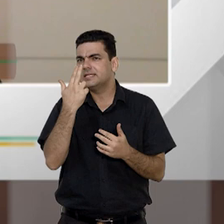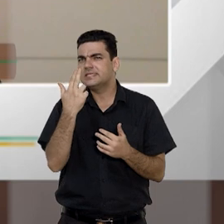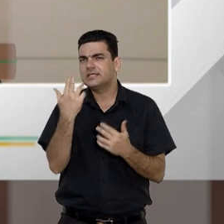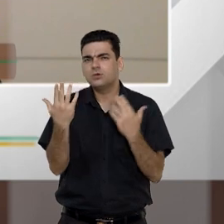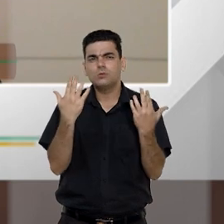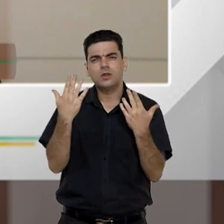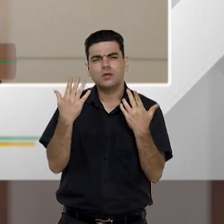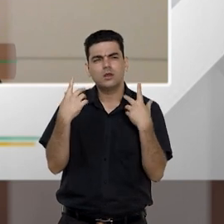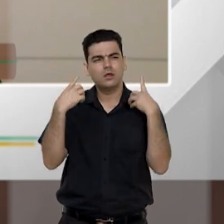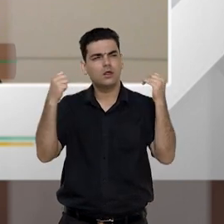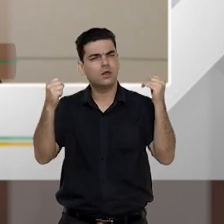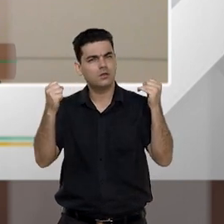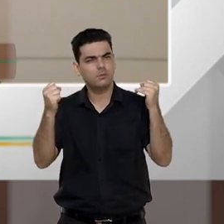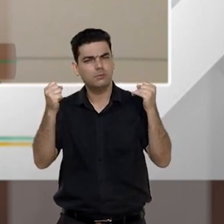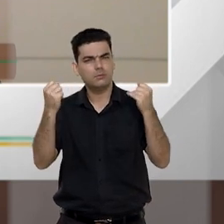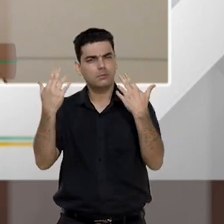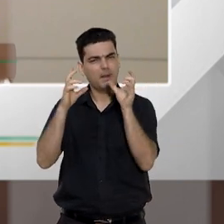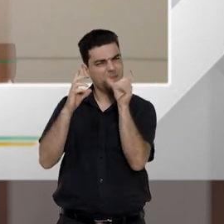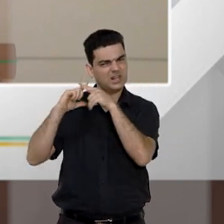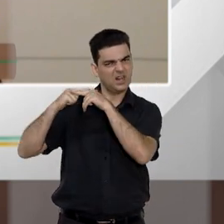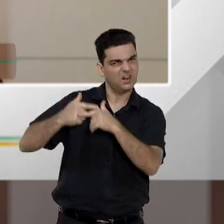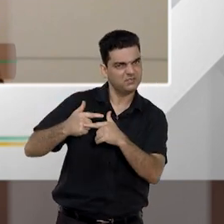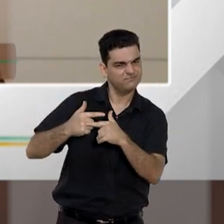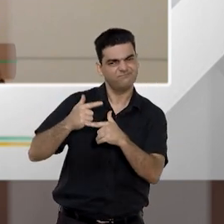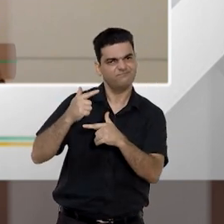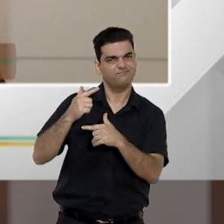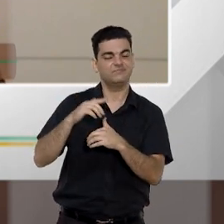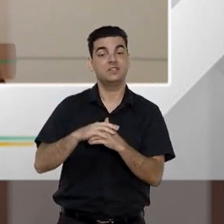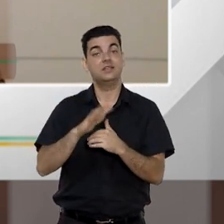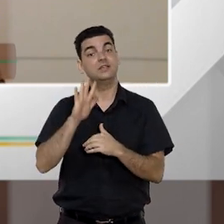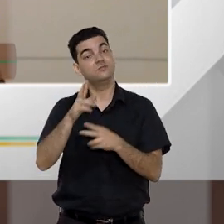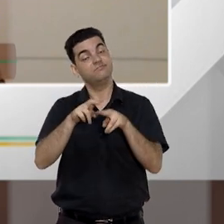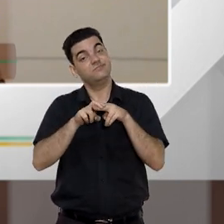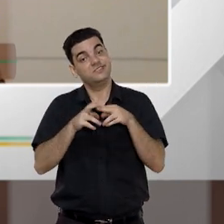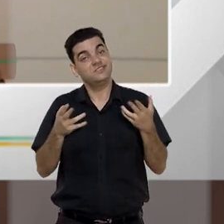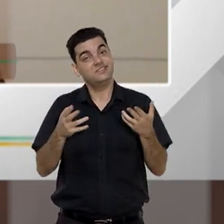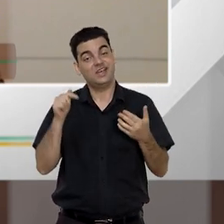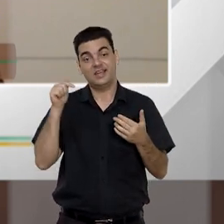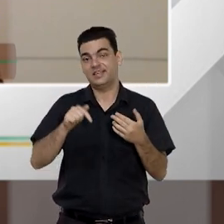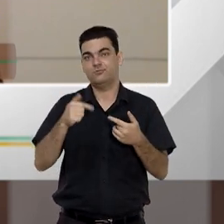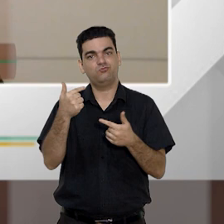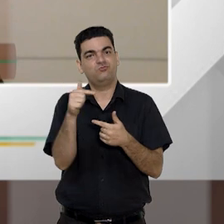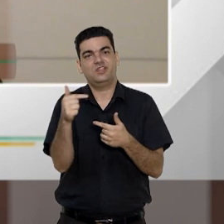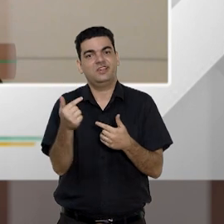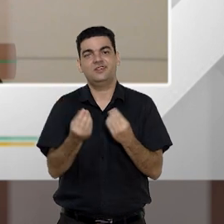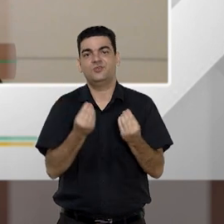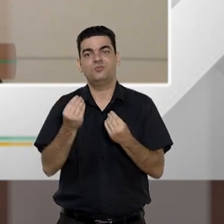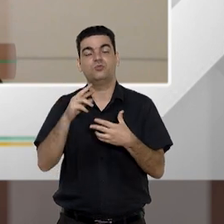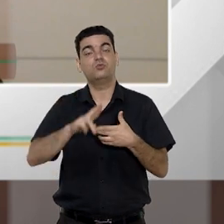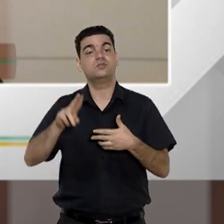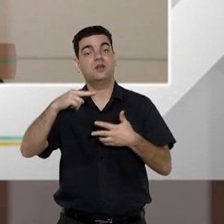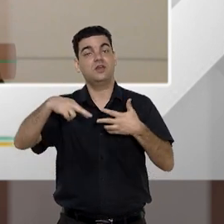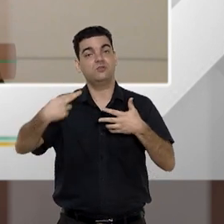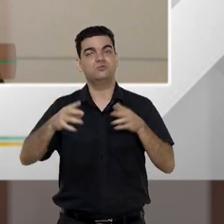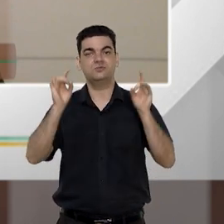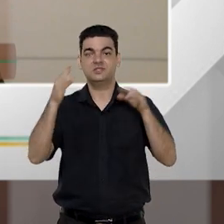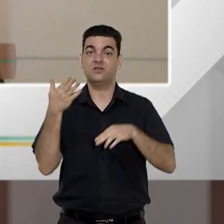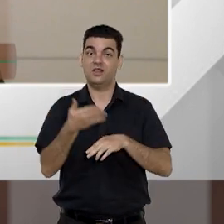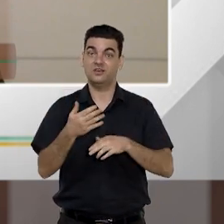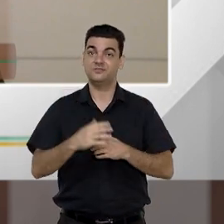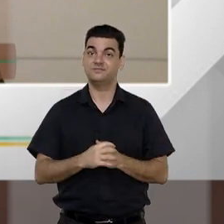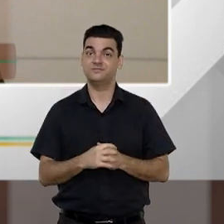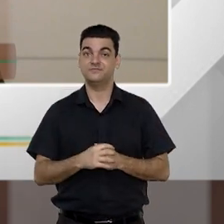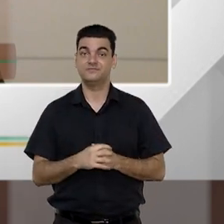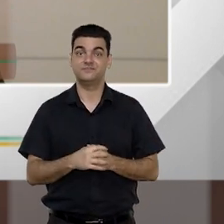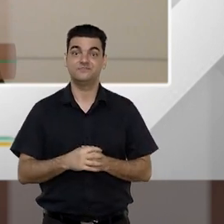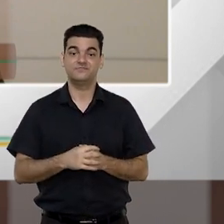não é considerada como um tribunal no sentido tradicional. E por esse motivo, estaria afastada a possibilidade do uso